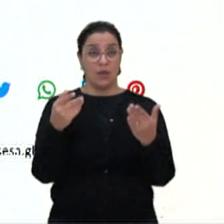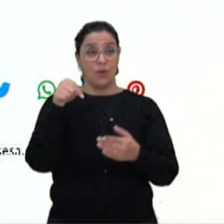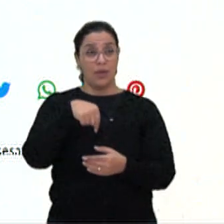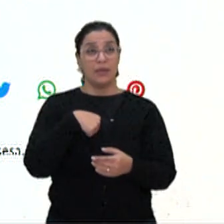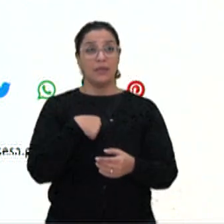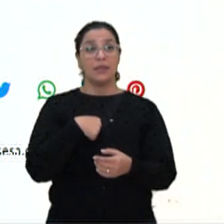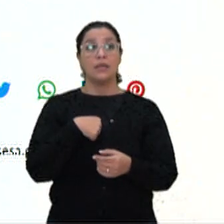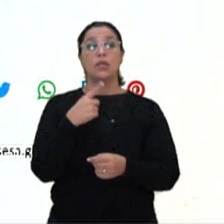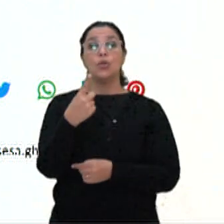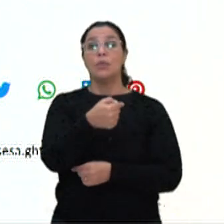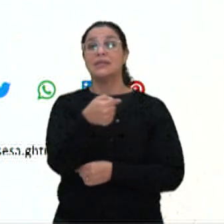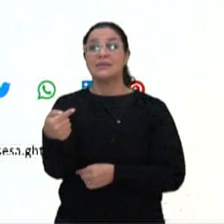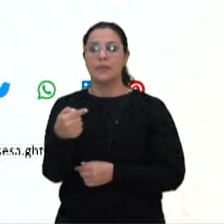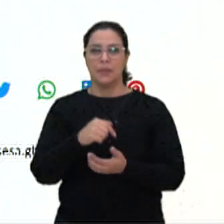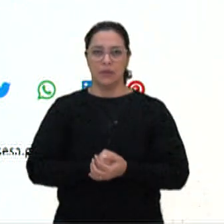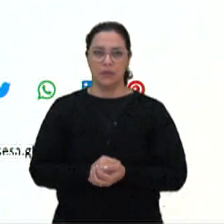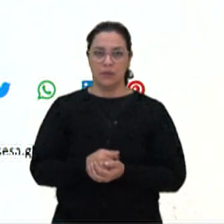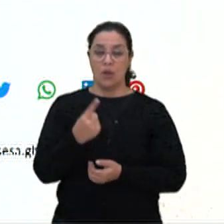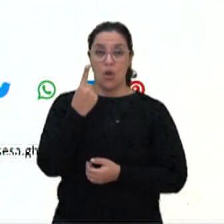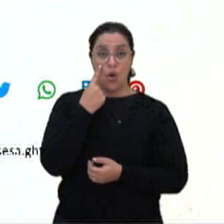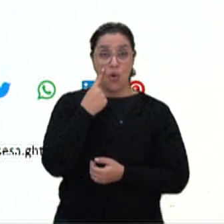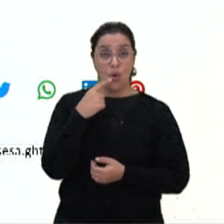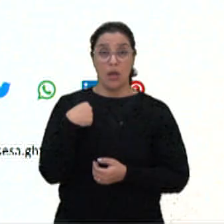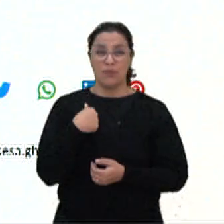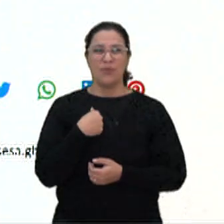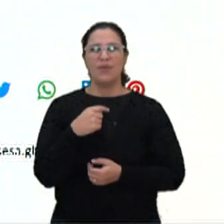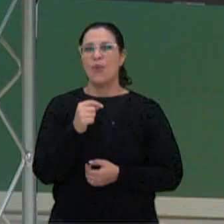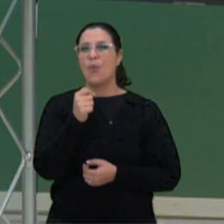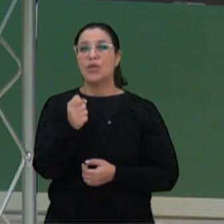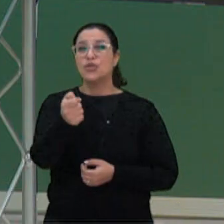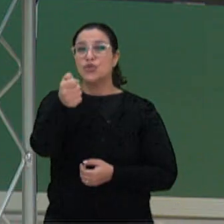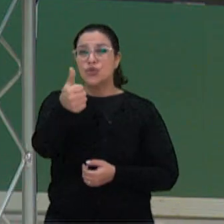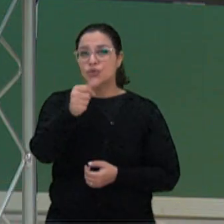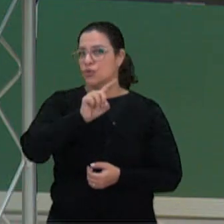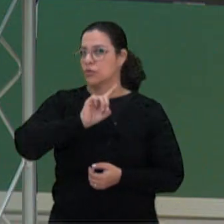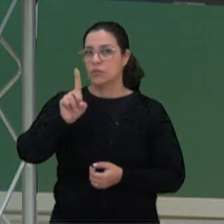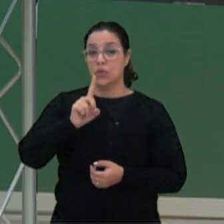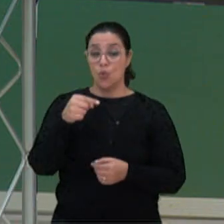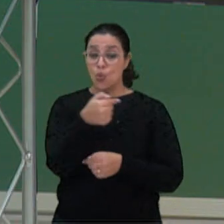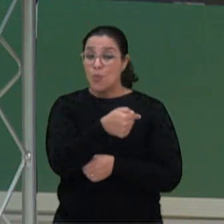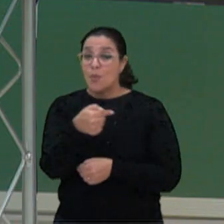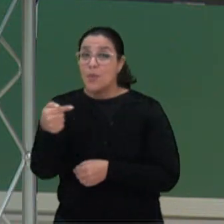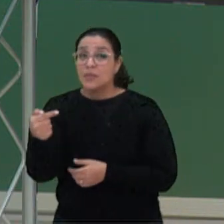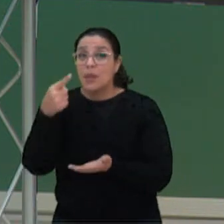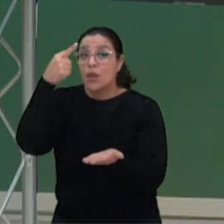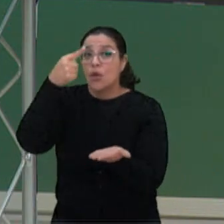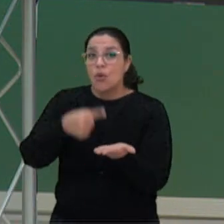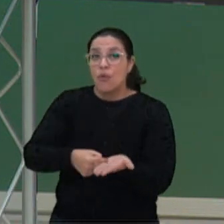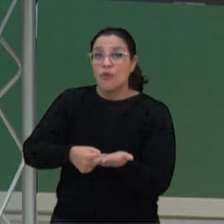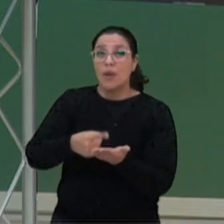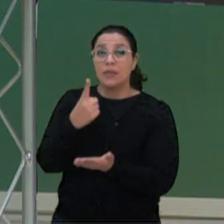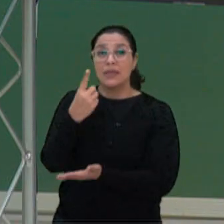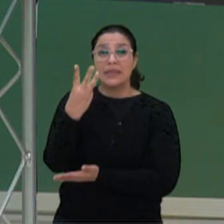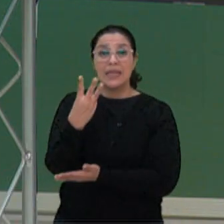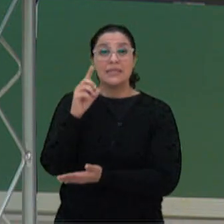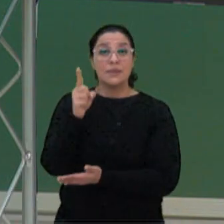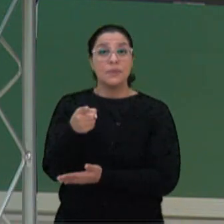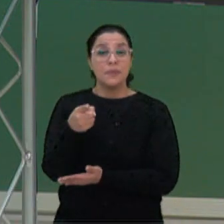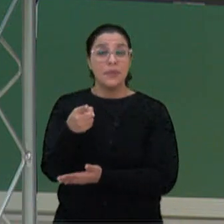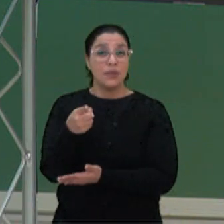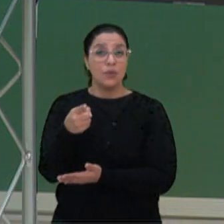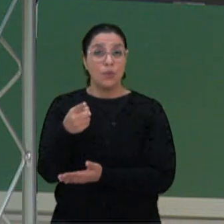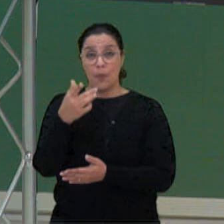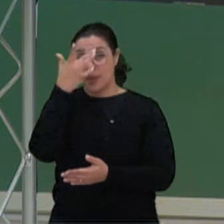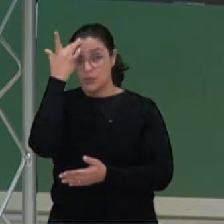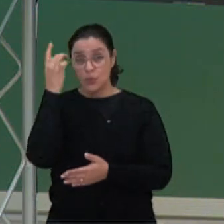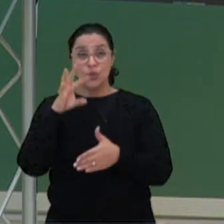em uma semana. Ou seja, gente, não quer dizer que é só isso de caso que tem. Foi confirmado em uma semana 13 mil casos de dengue e